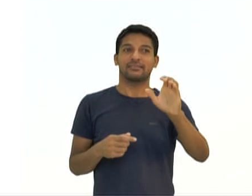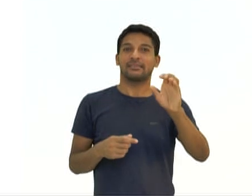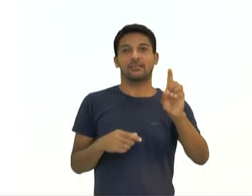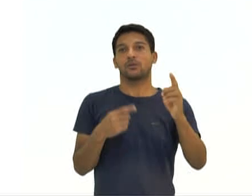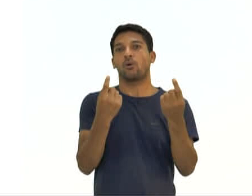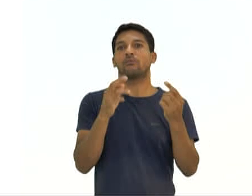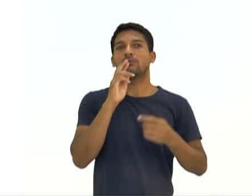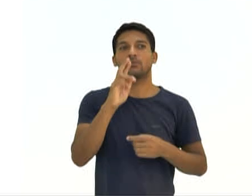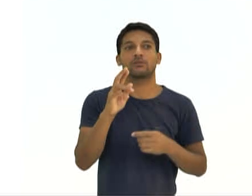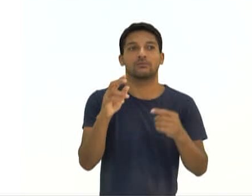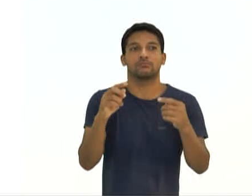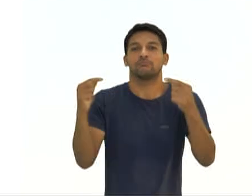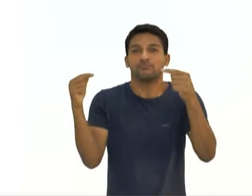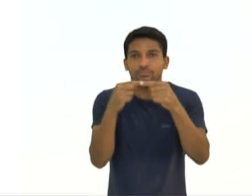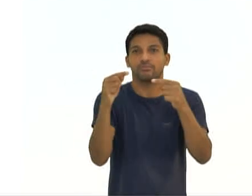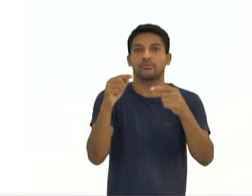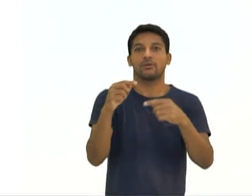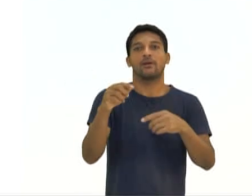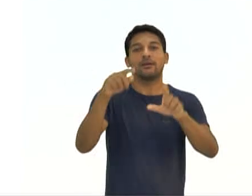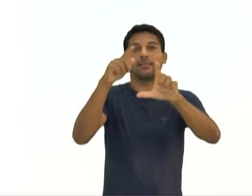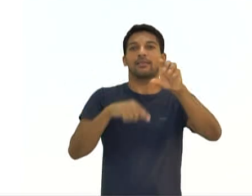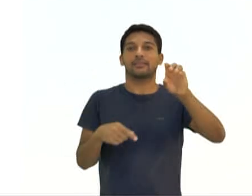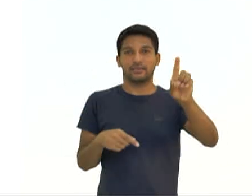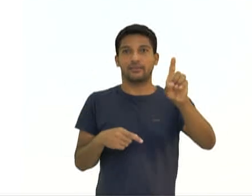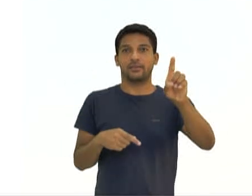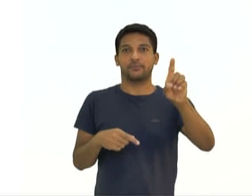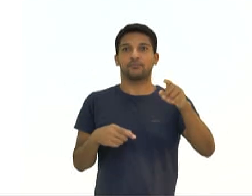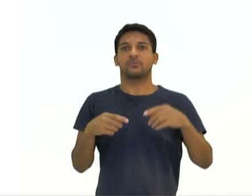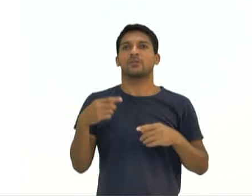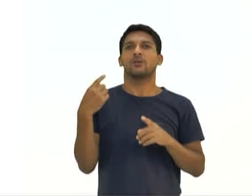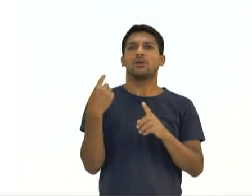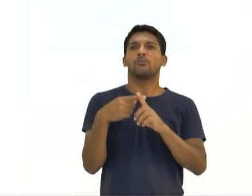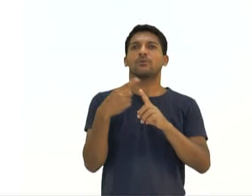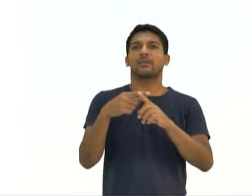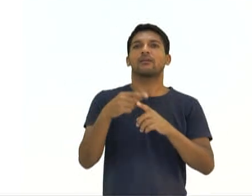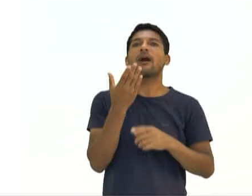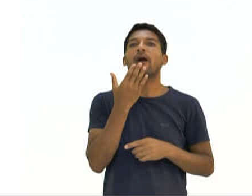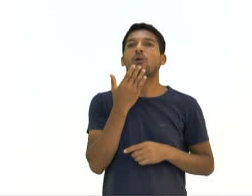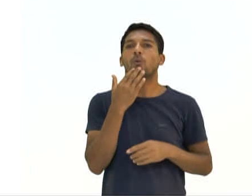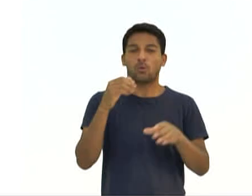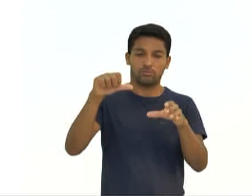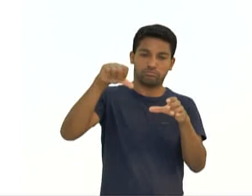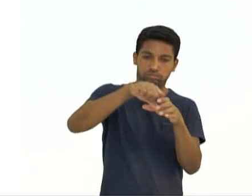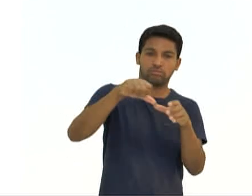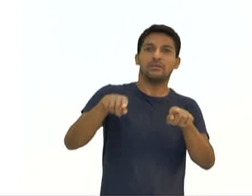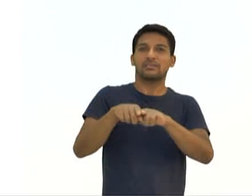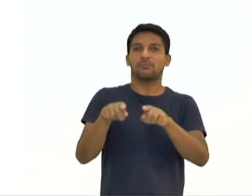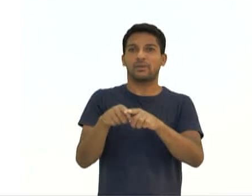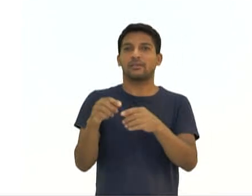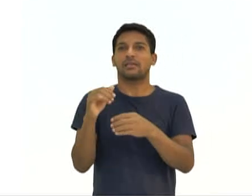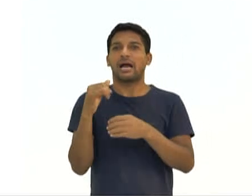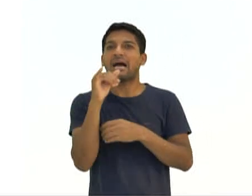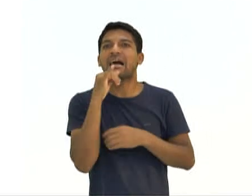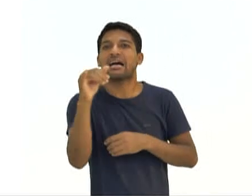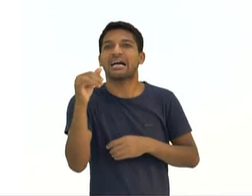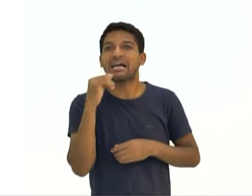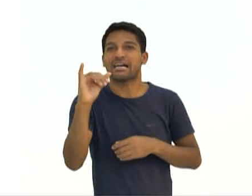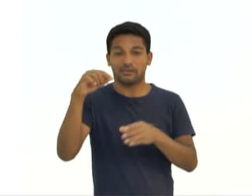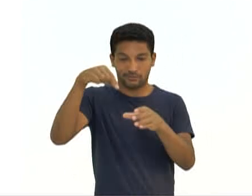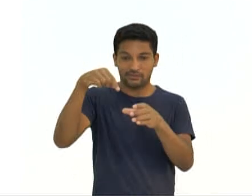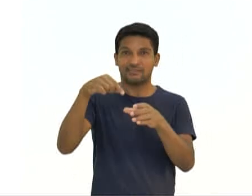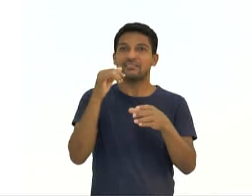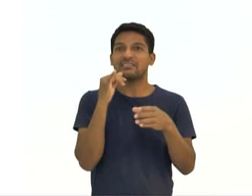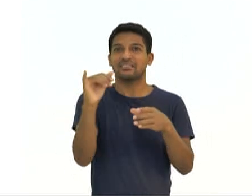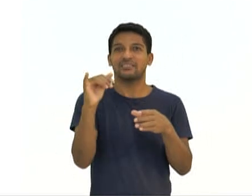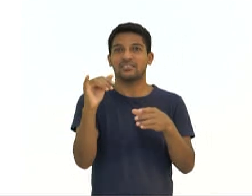né? Resposta certa, galera, letra D. A cor e a condutividade elétrica, né? A cor não muda porque ambas as substâncias